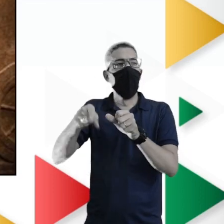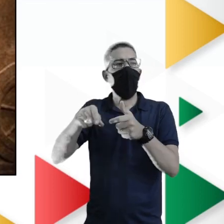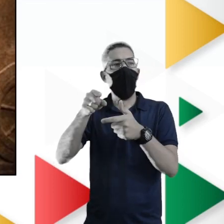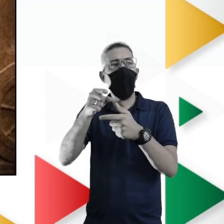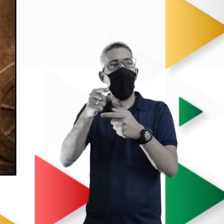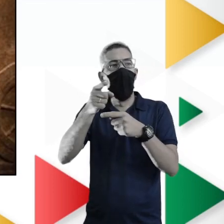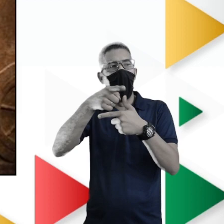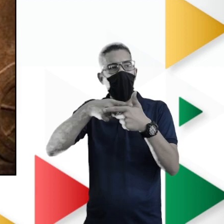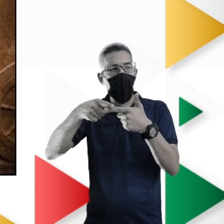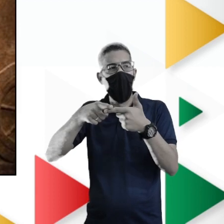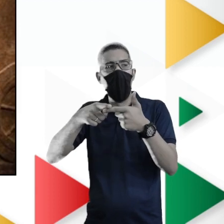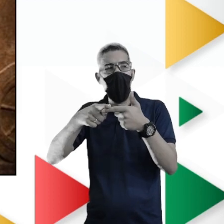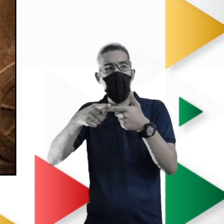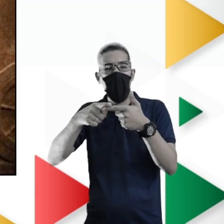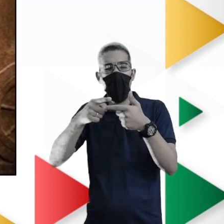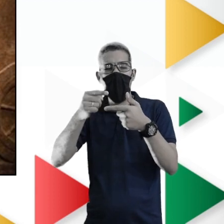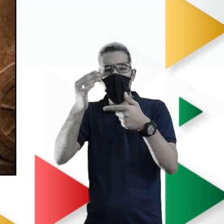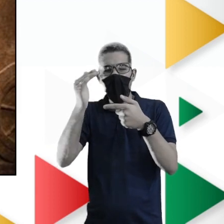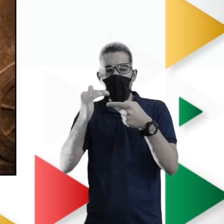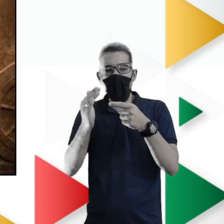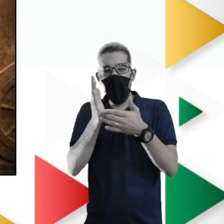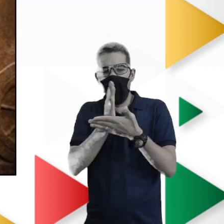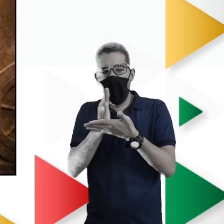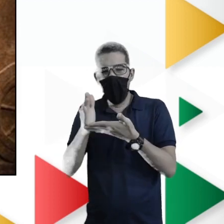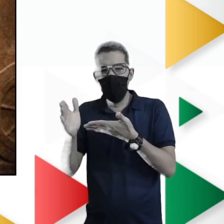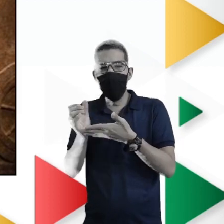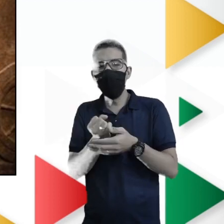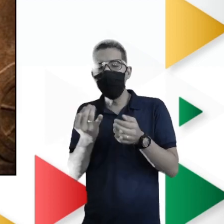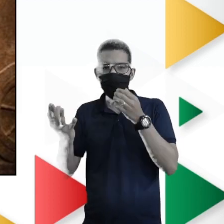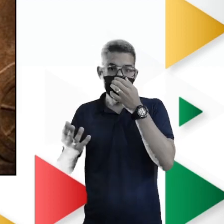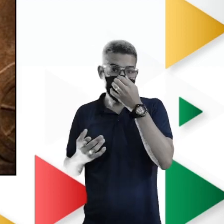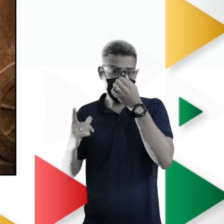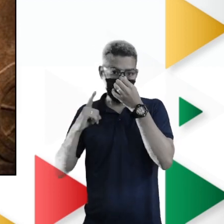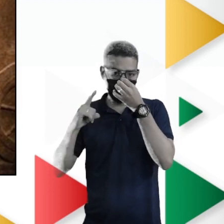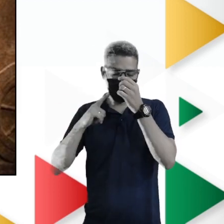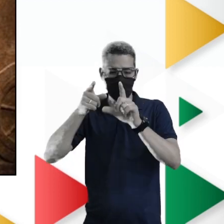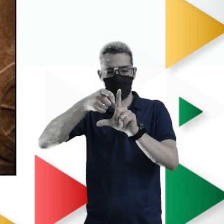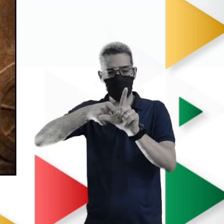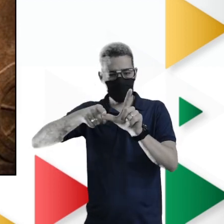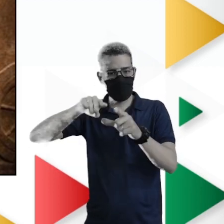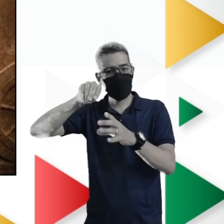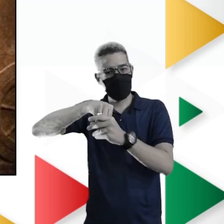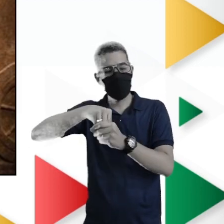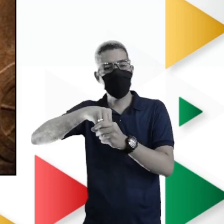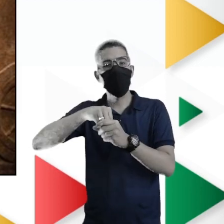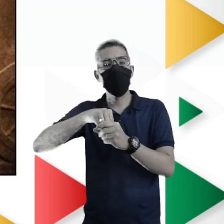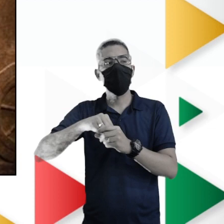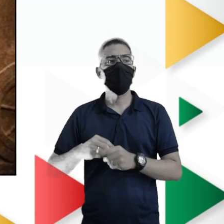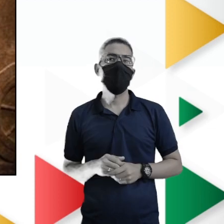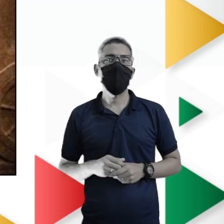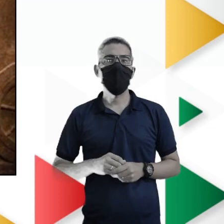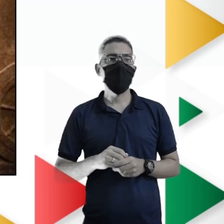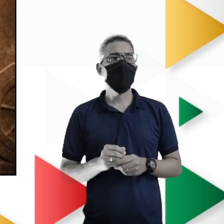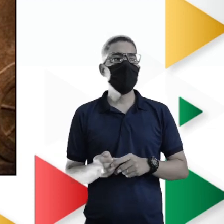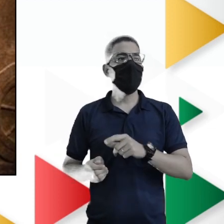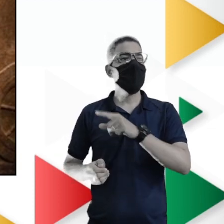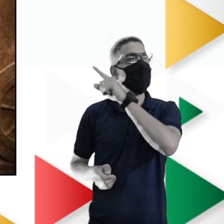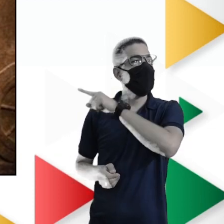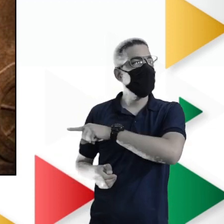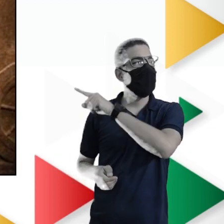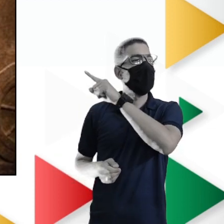de parte que dessa divisão, eu vou ter exatamente o ângulo interno dentro da circunferência. Então, esses carros,